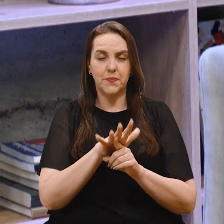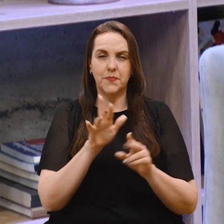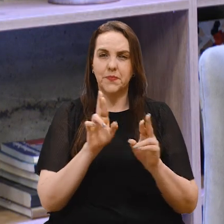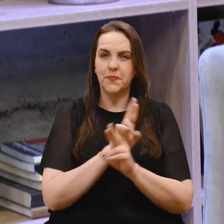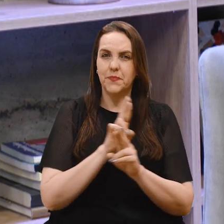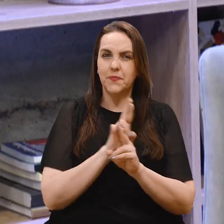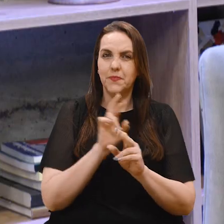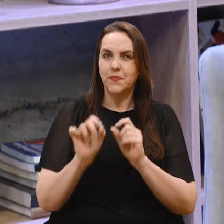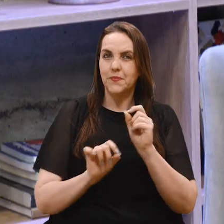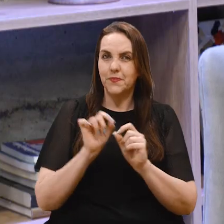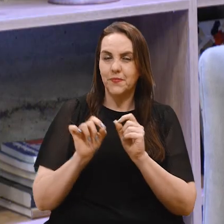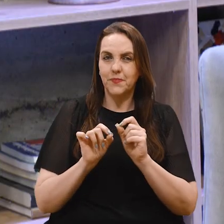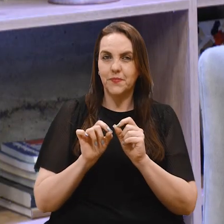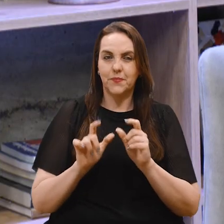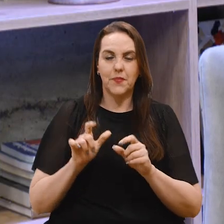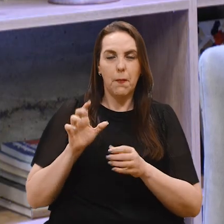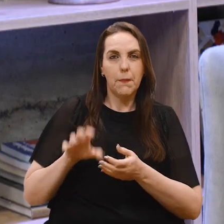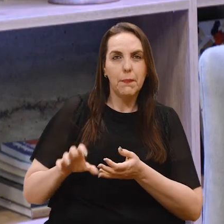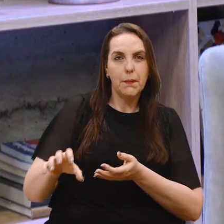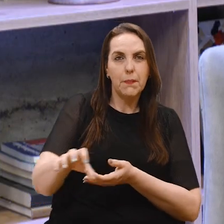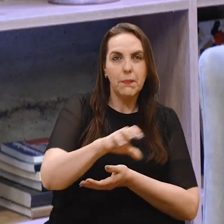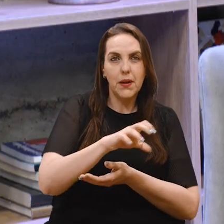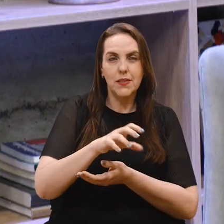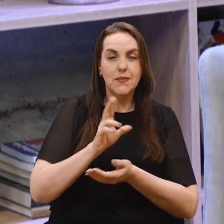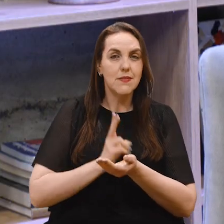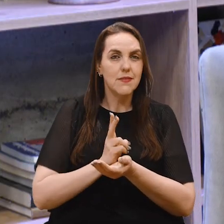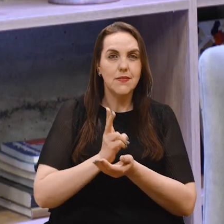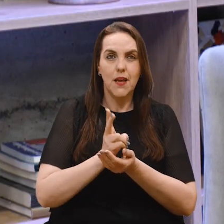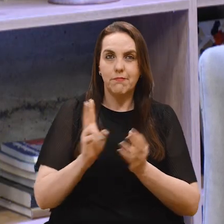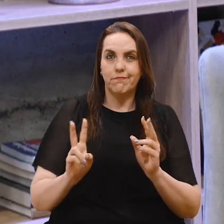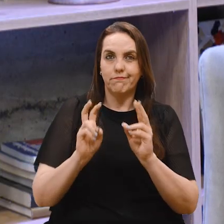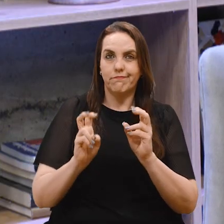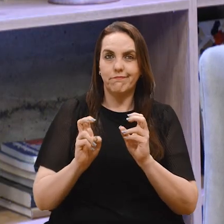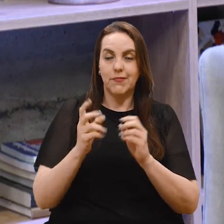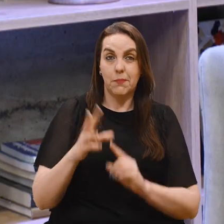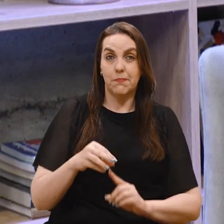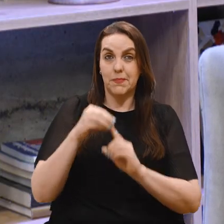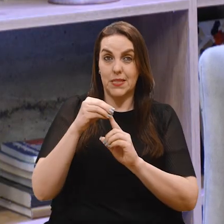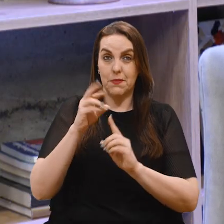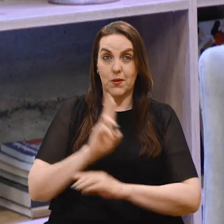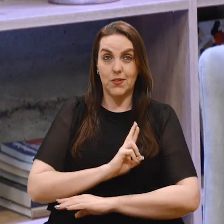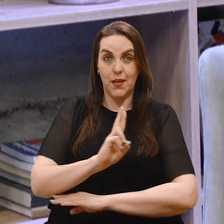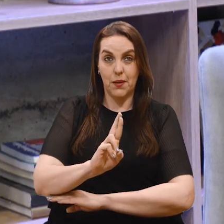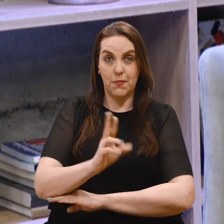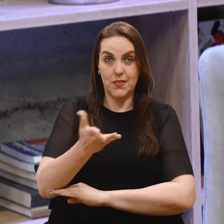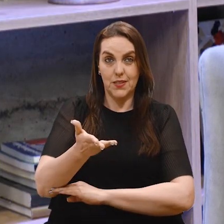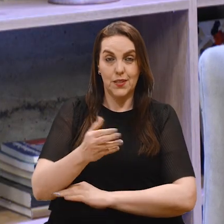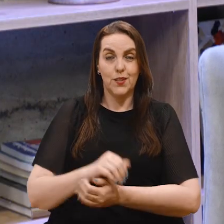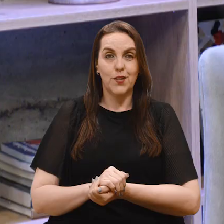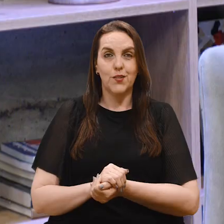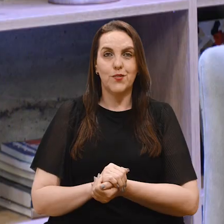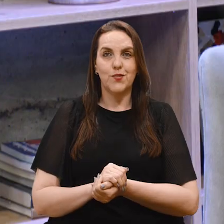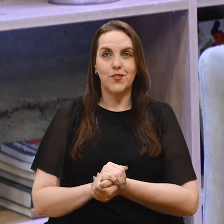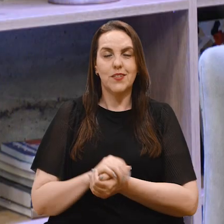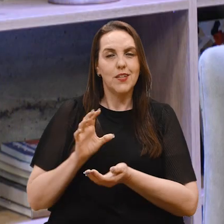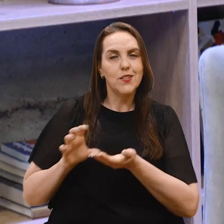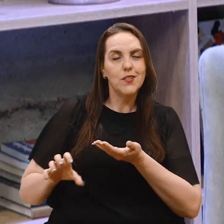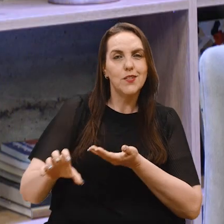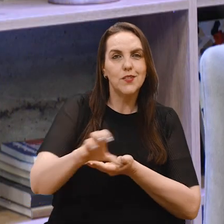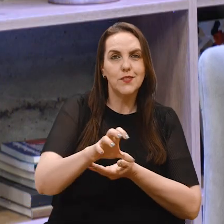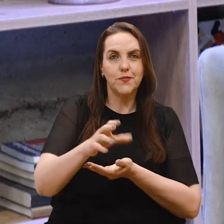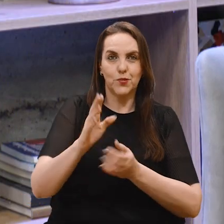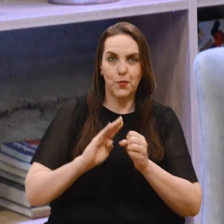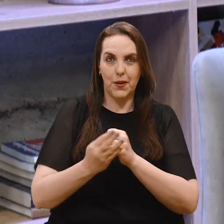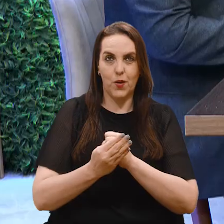relacionadas a essas localidades, tratando sempre com os principais representantes destas localidades.